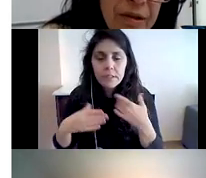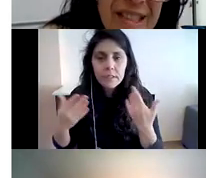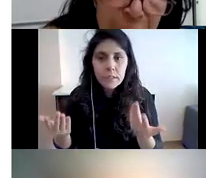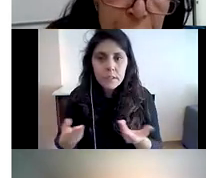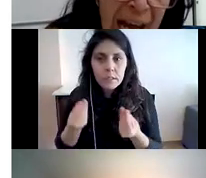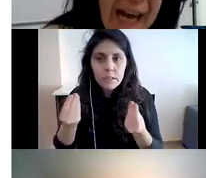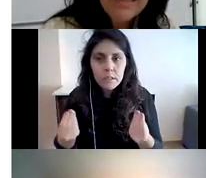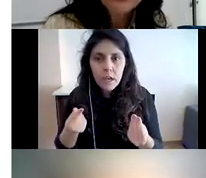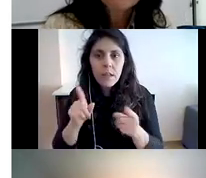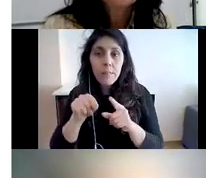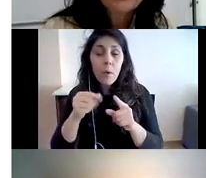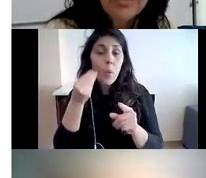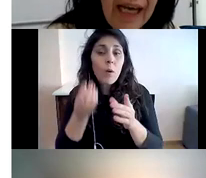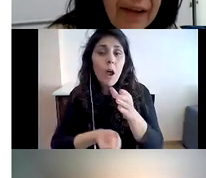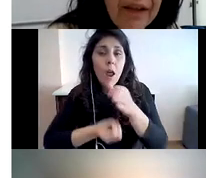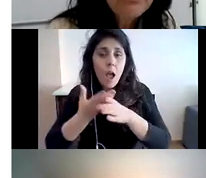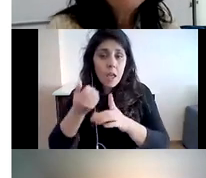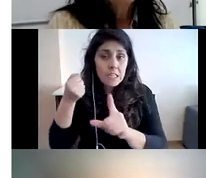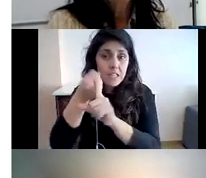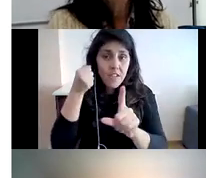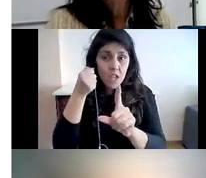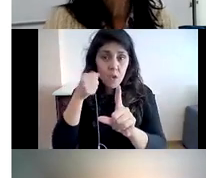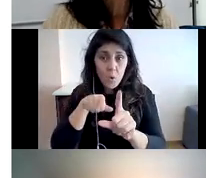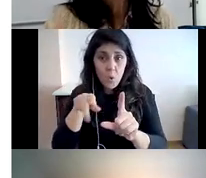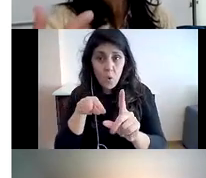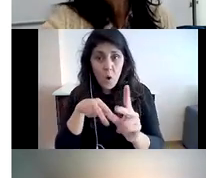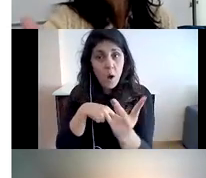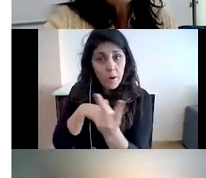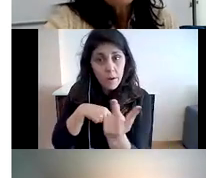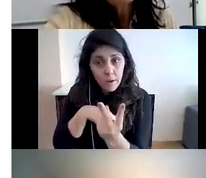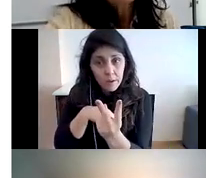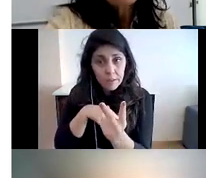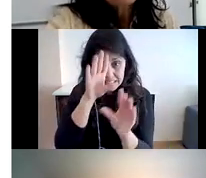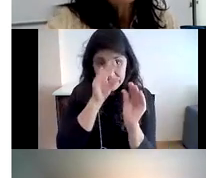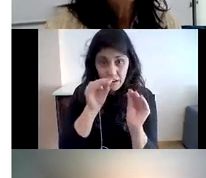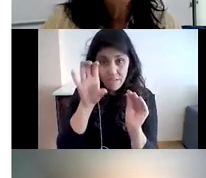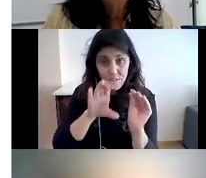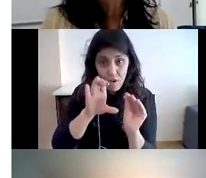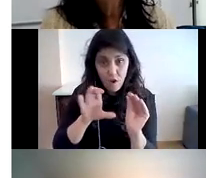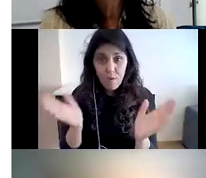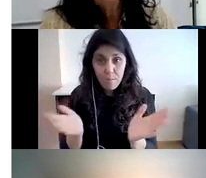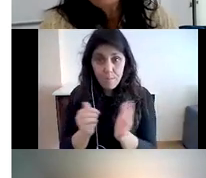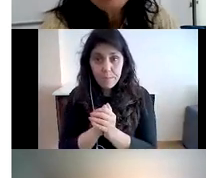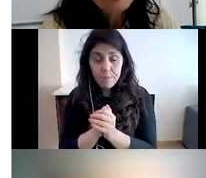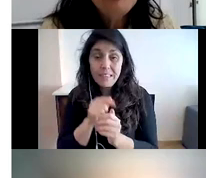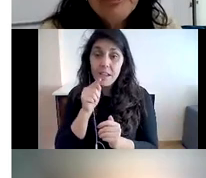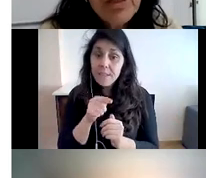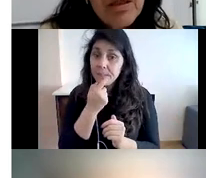de desafiar esta dualidade que nos é aqui trazido